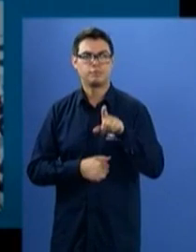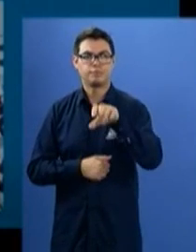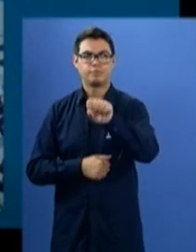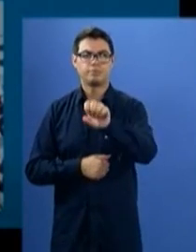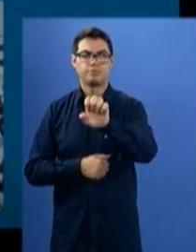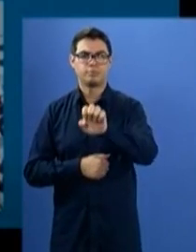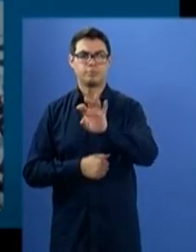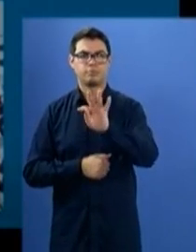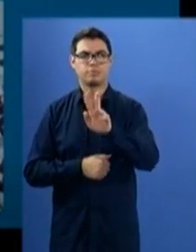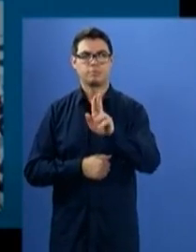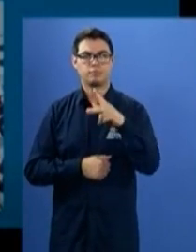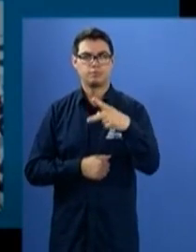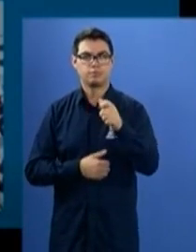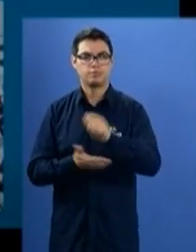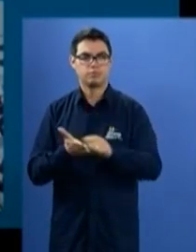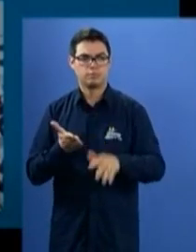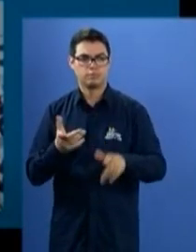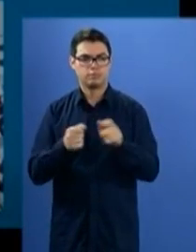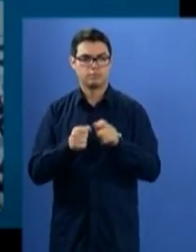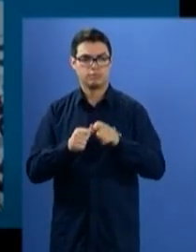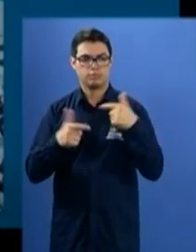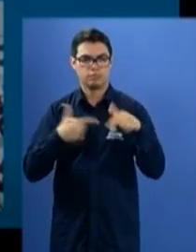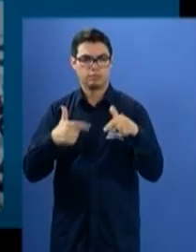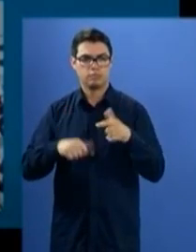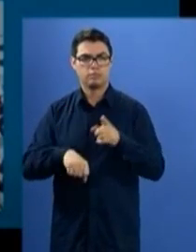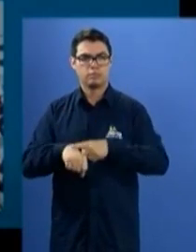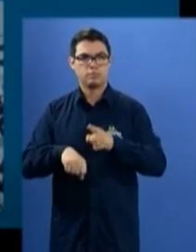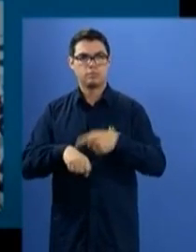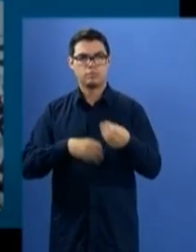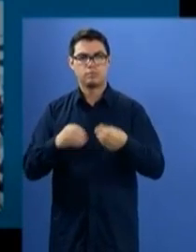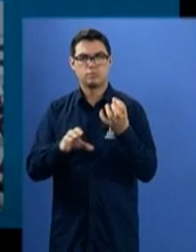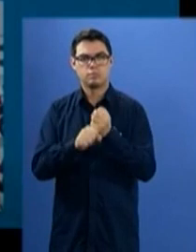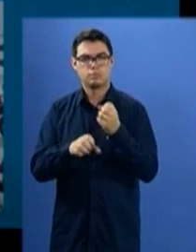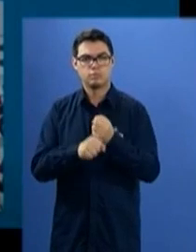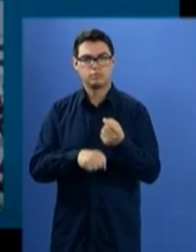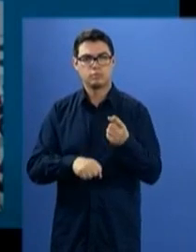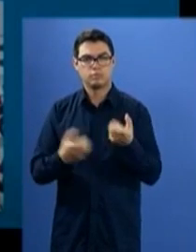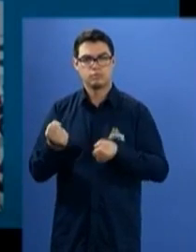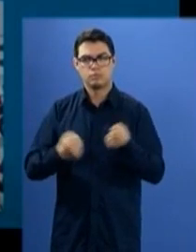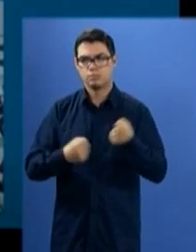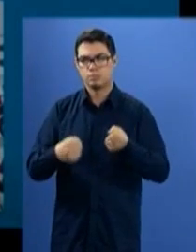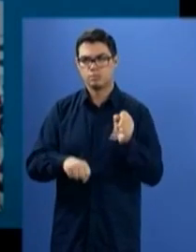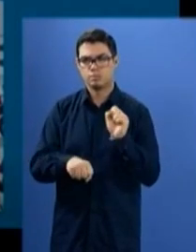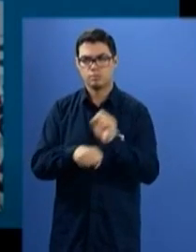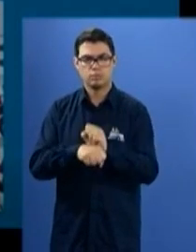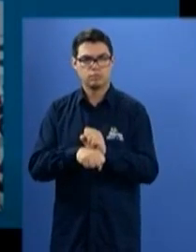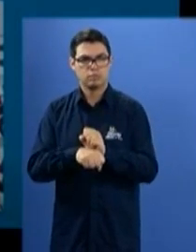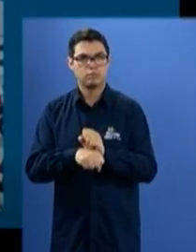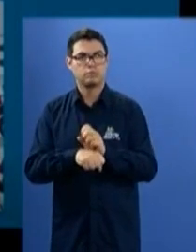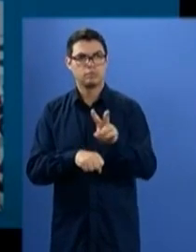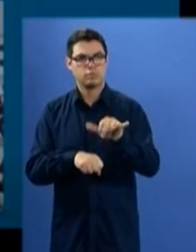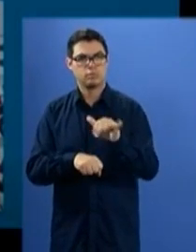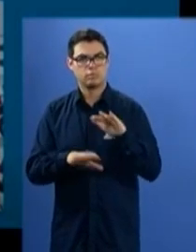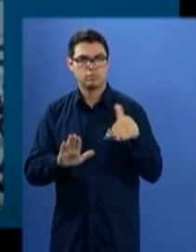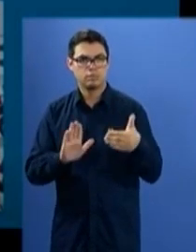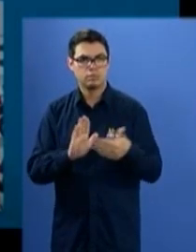setup. E esse tempo, ele vai contar desde o momento em que o carro vai parar, até o momento que eles fizerem